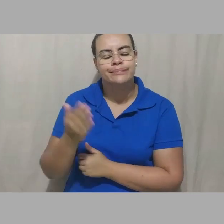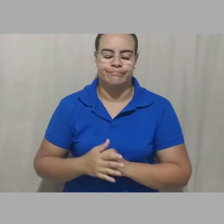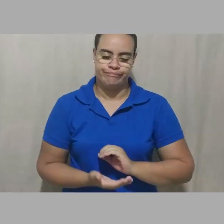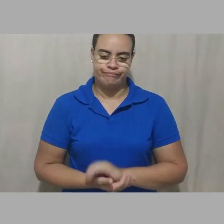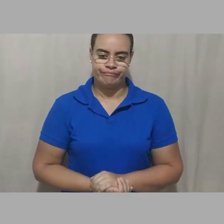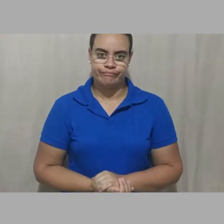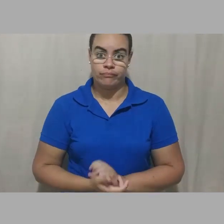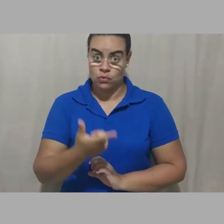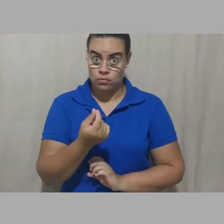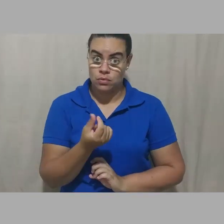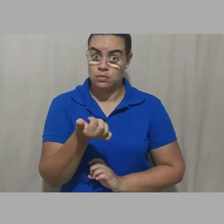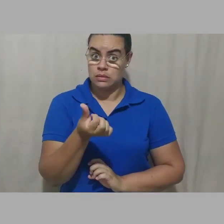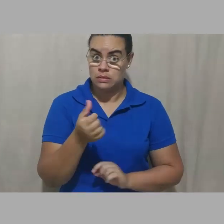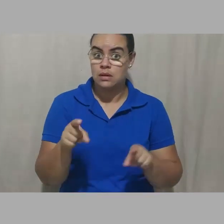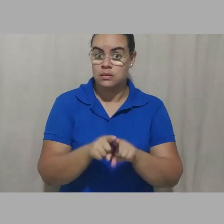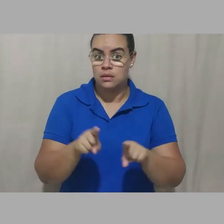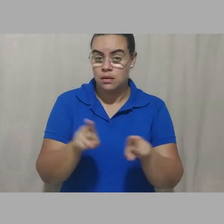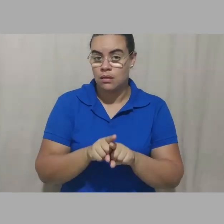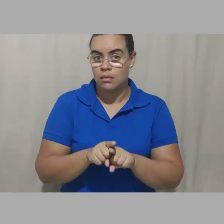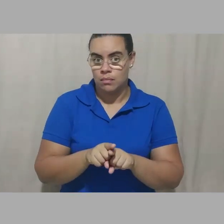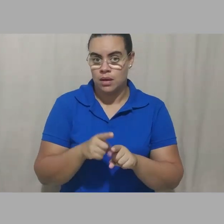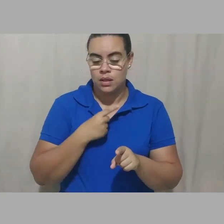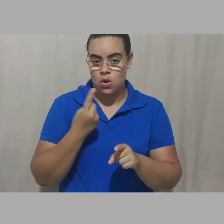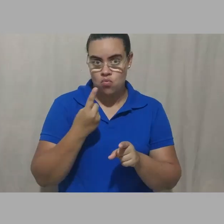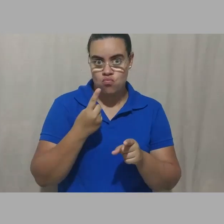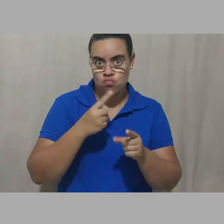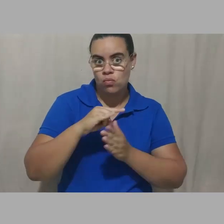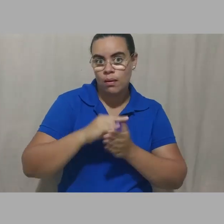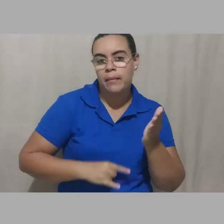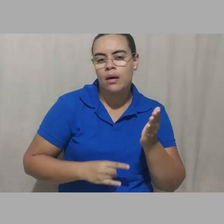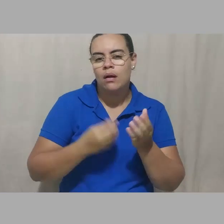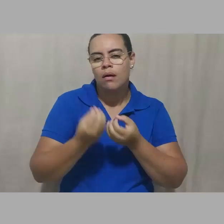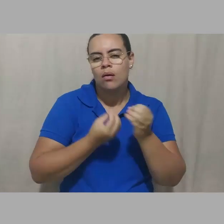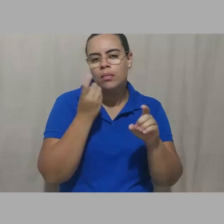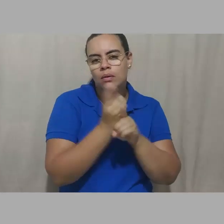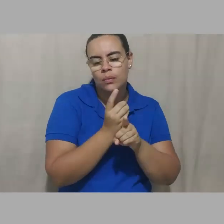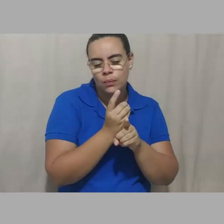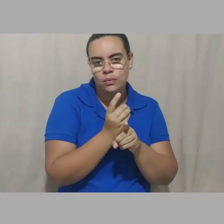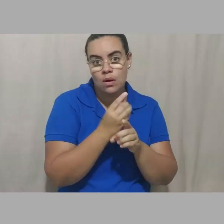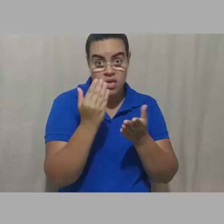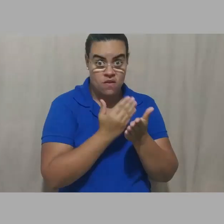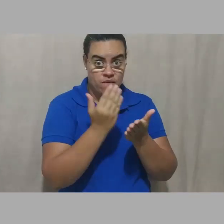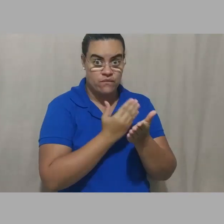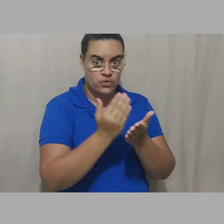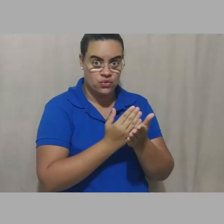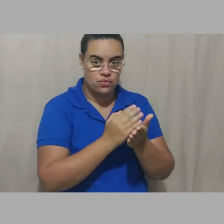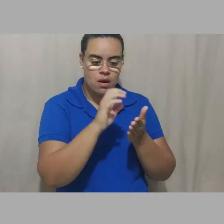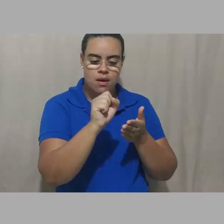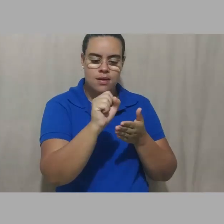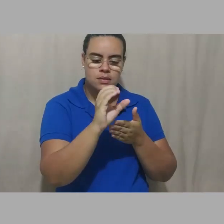Em 2016 também foi lançado o dossiê Quando Clio Encontra Sexualidades Disparatas na